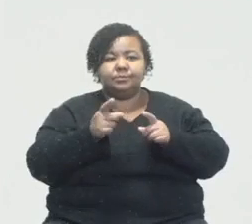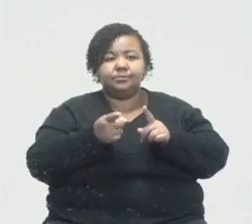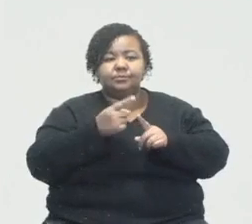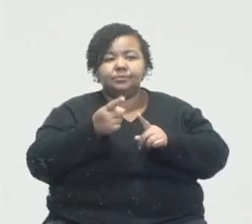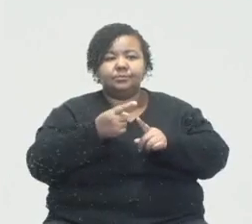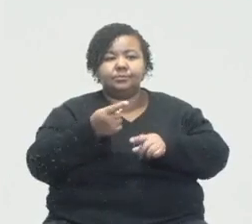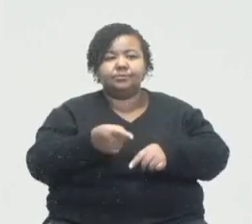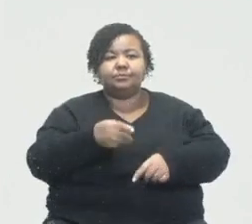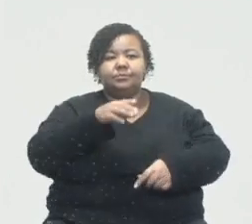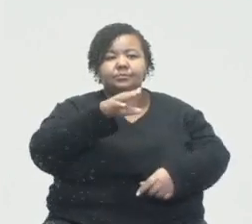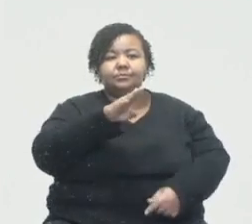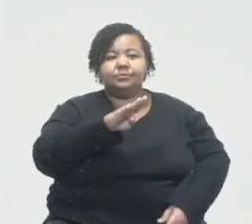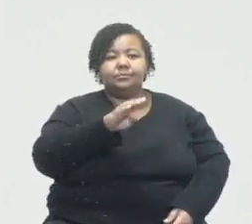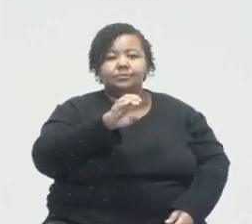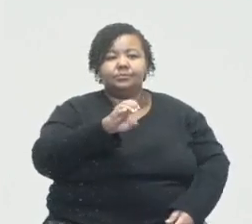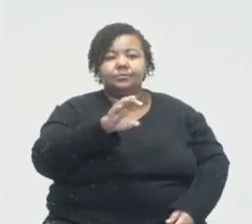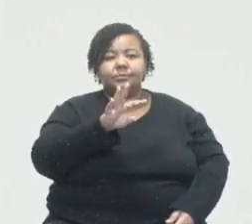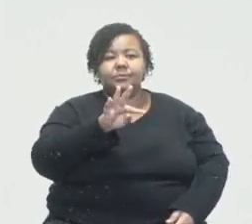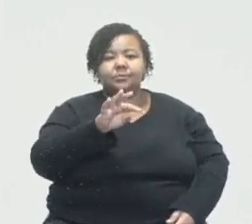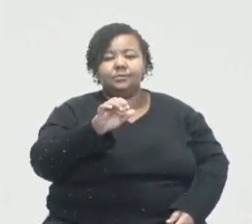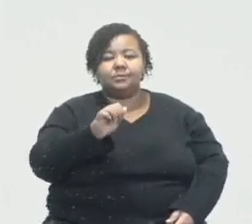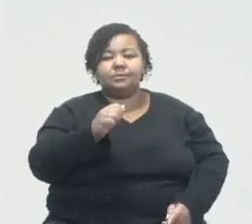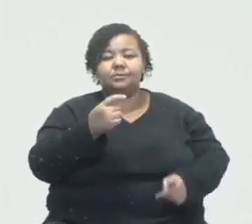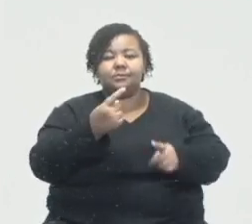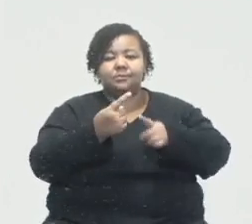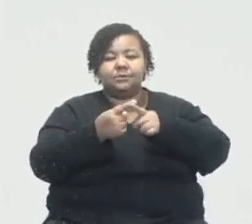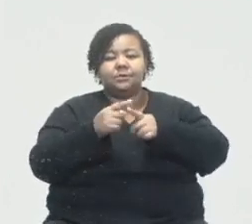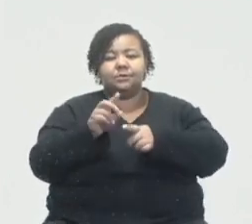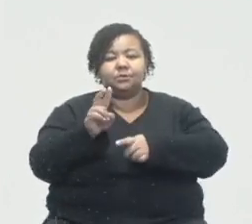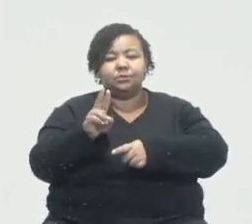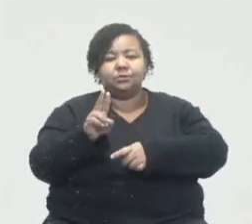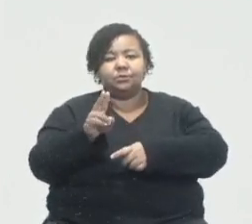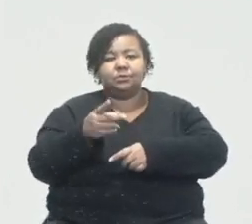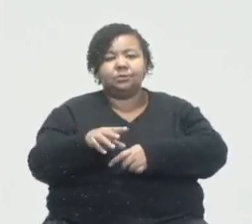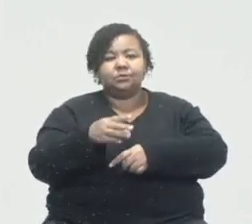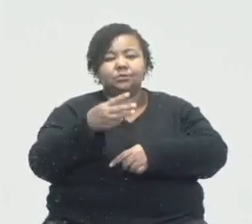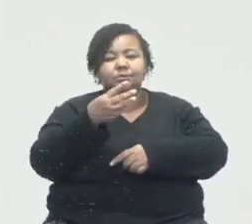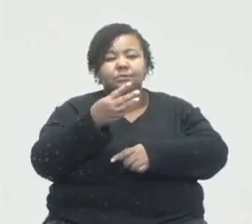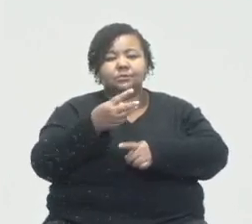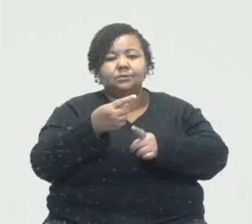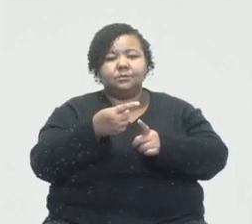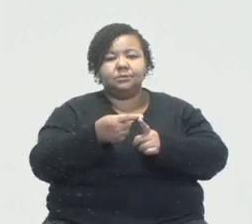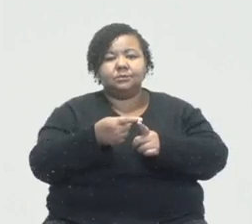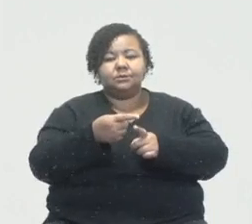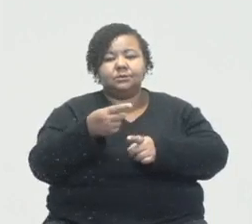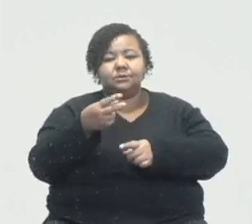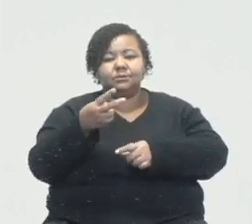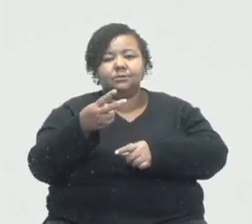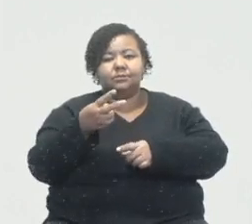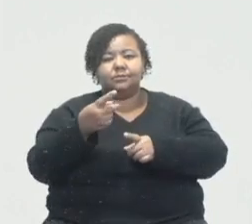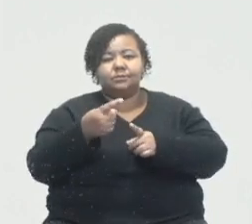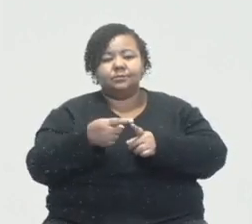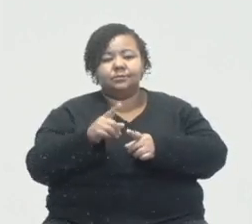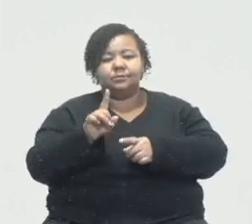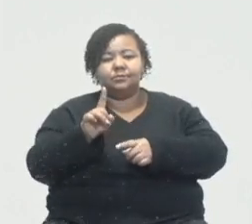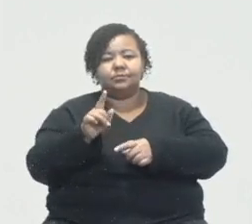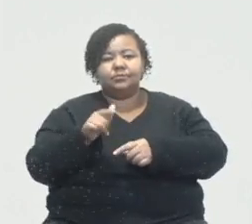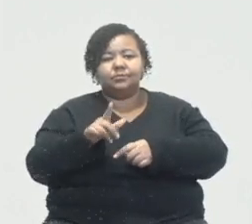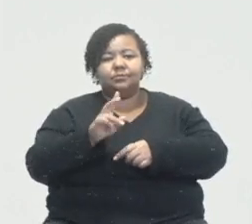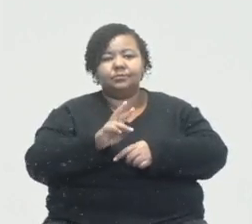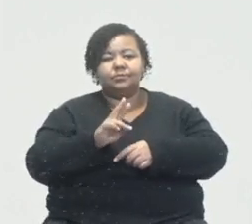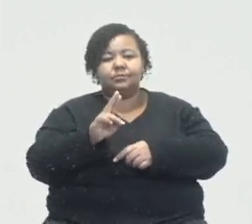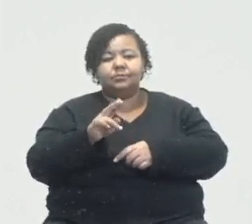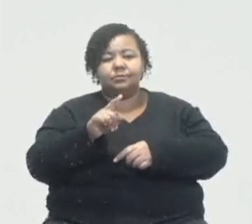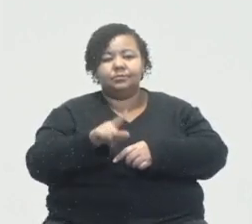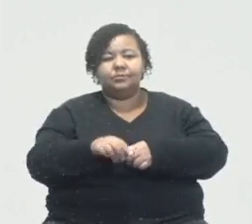beta vezes u, ou seja, 3 vezes o nosso vetor u. Isso vai resultar